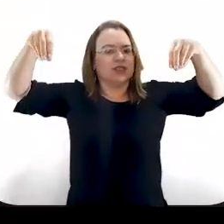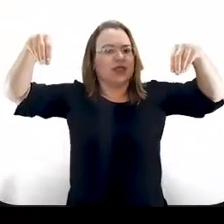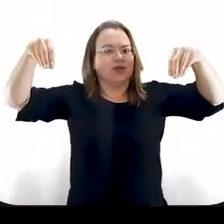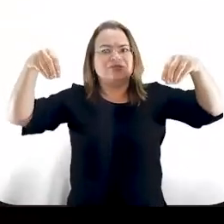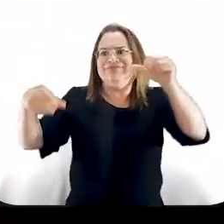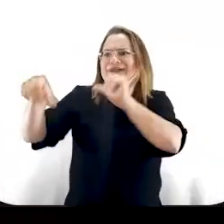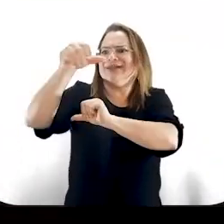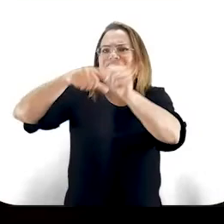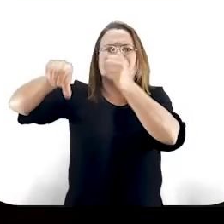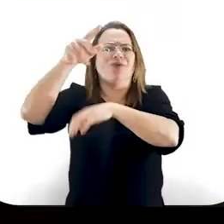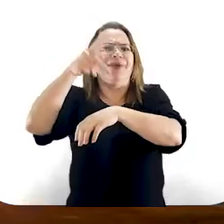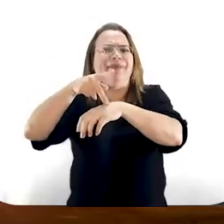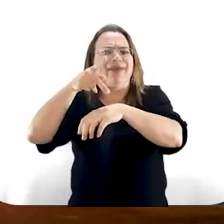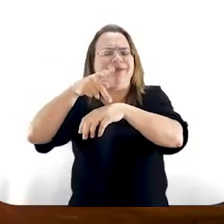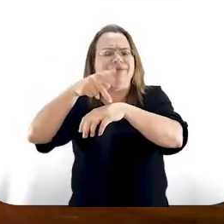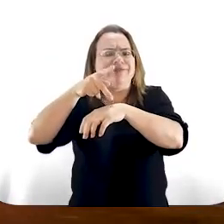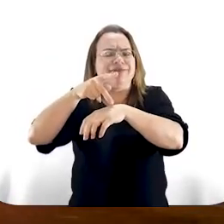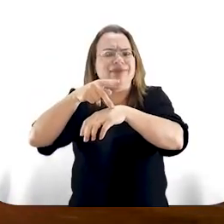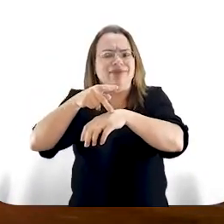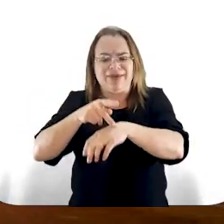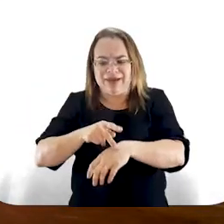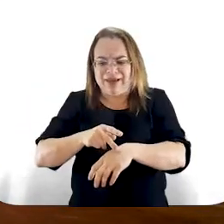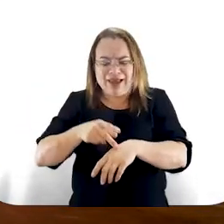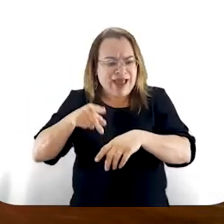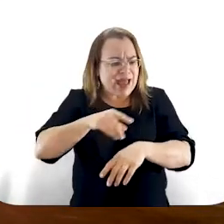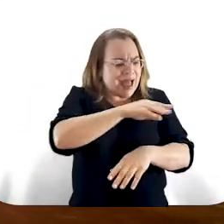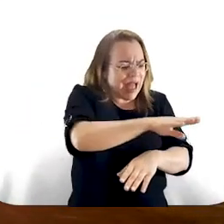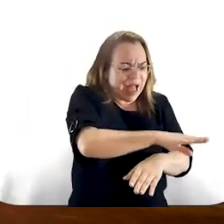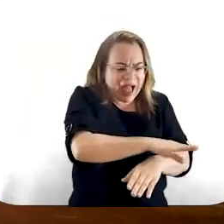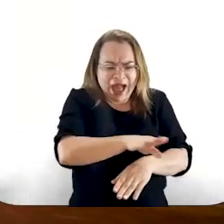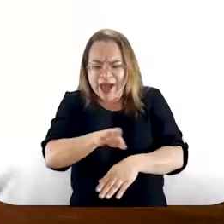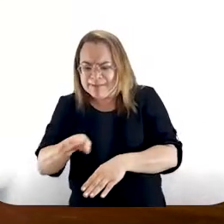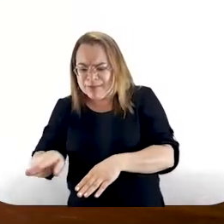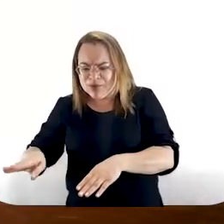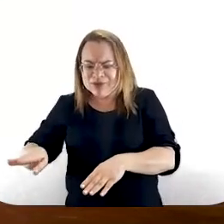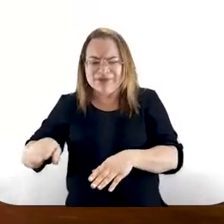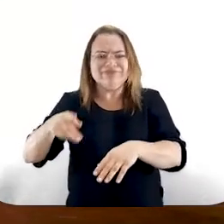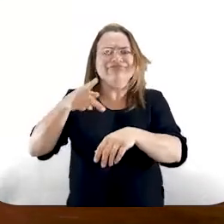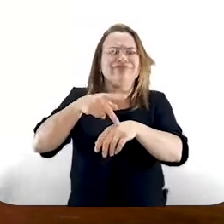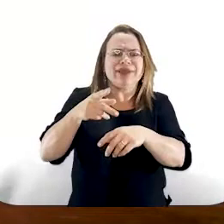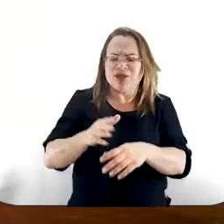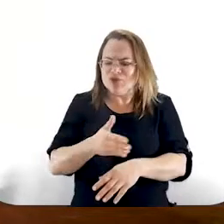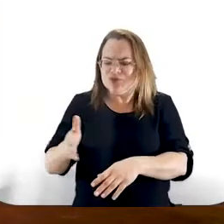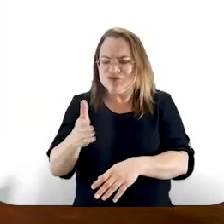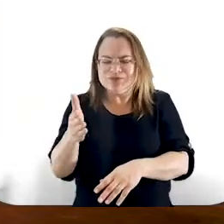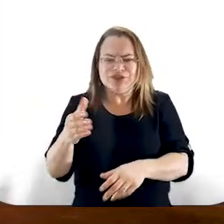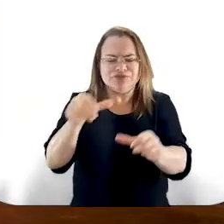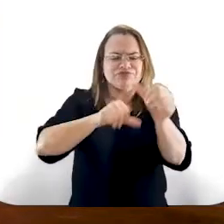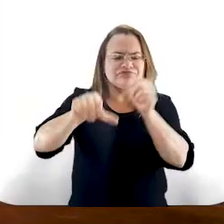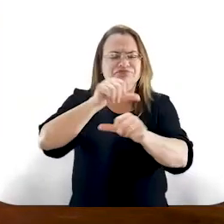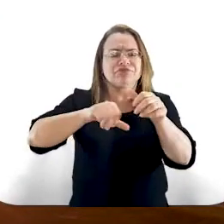virou pedra. A ponte, pedra. Os bichos, peixes, viraram